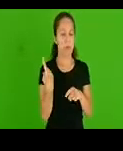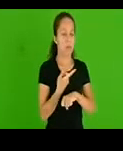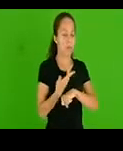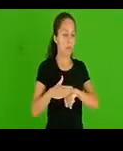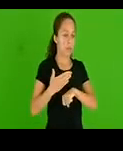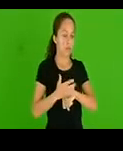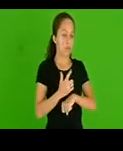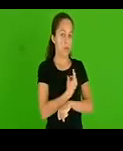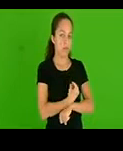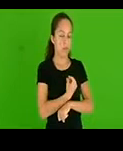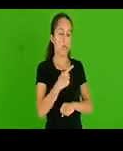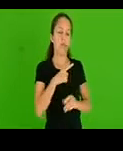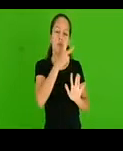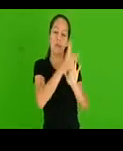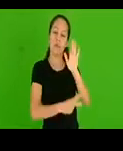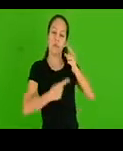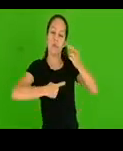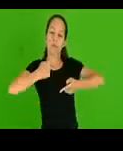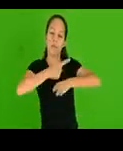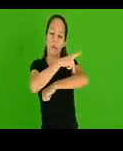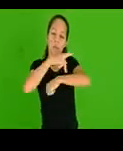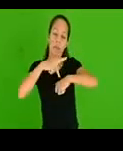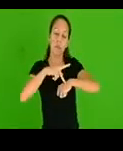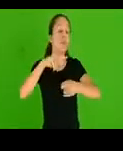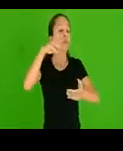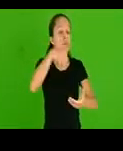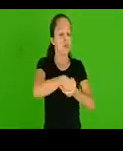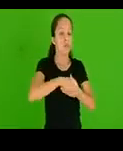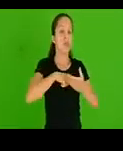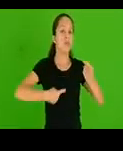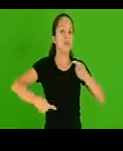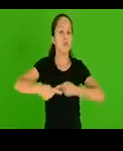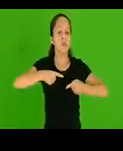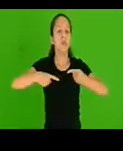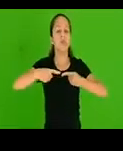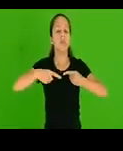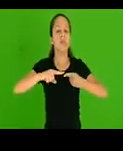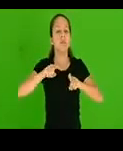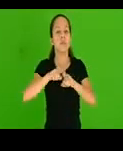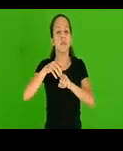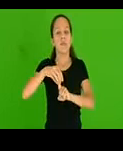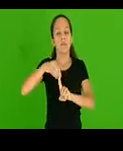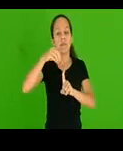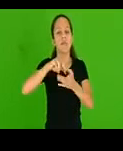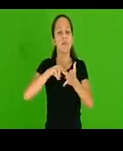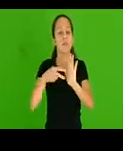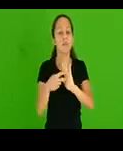O projeto político-pedagógico, então, é uma discussão política e única no sentido da gestão